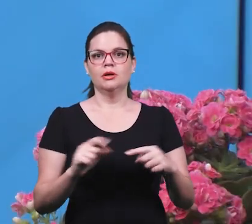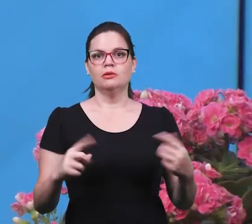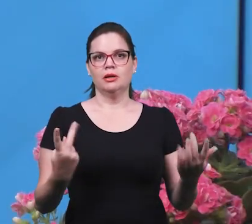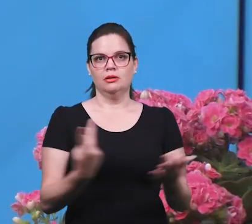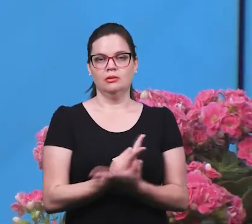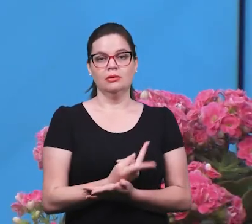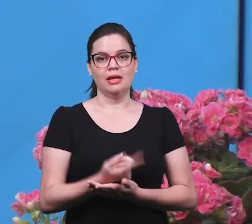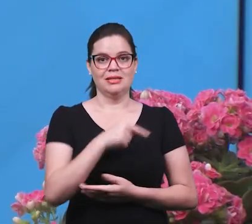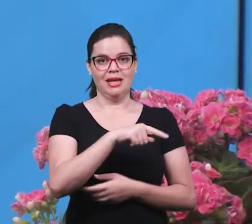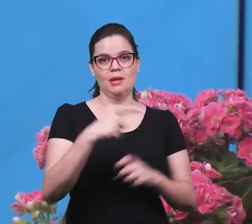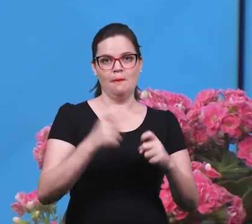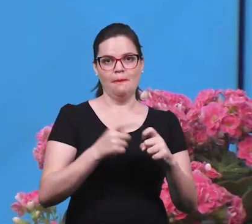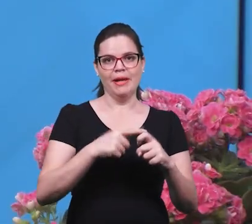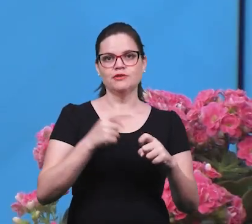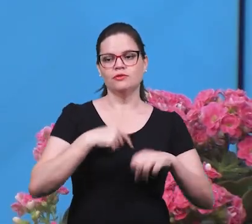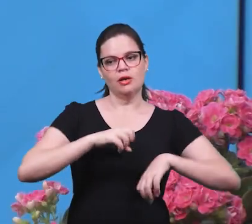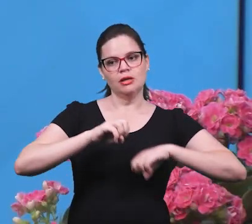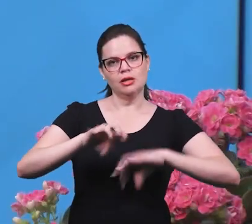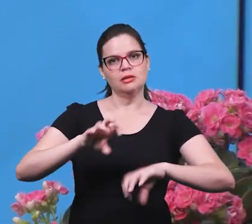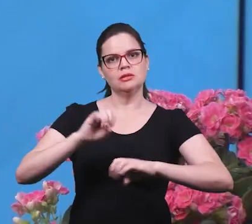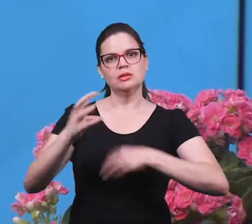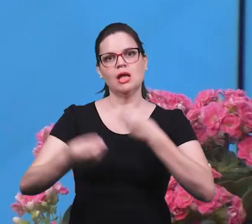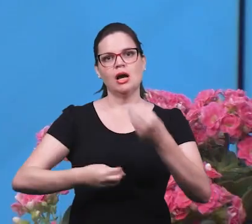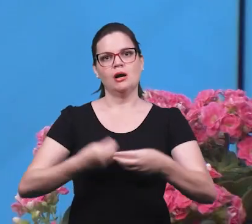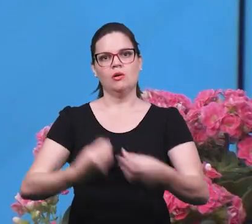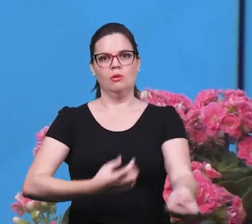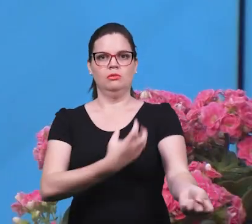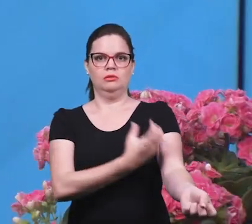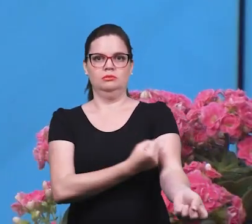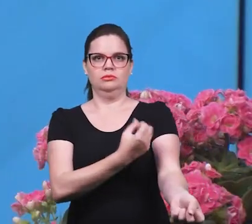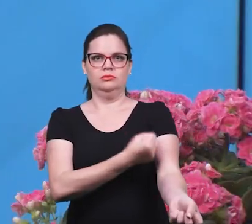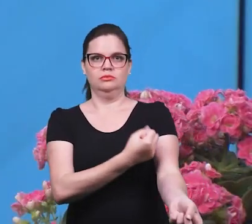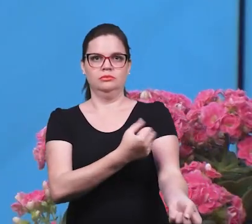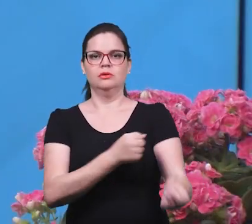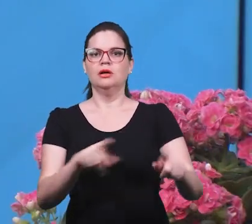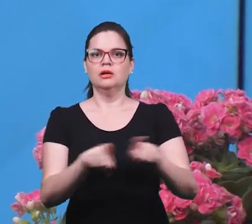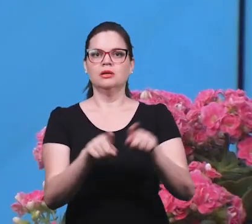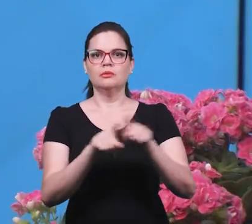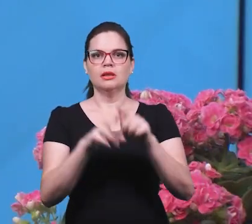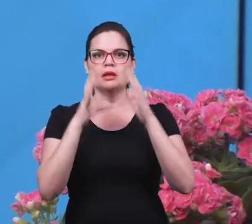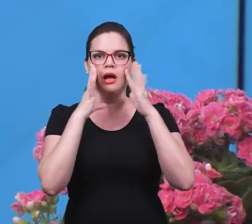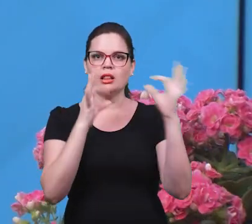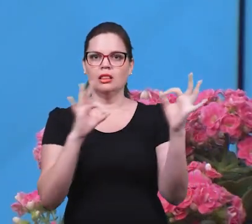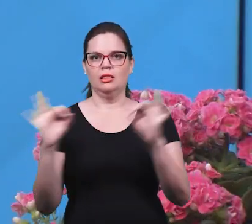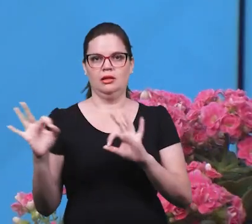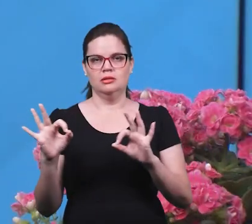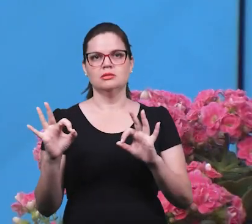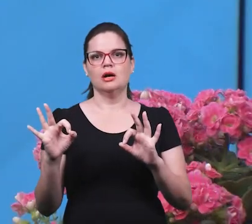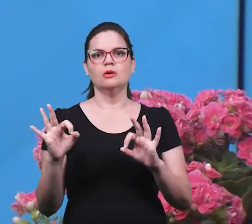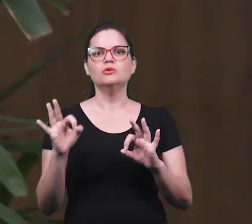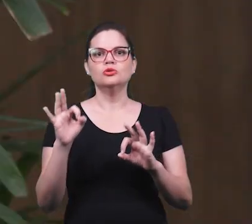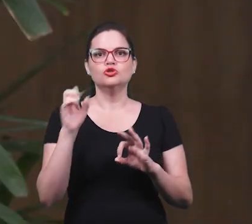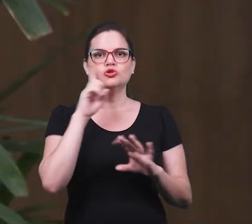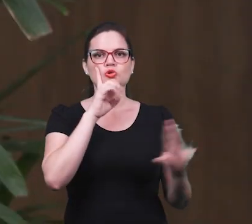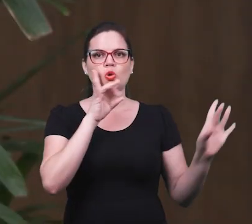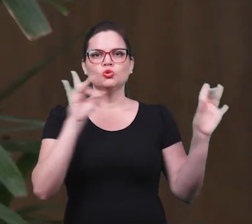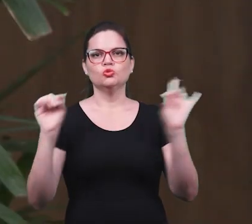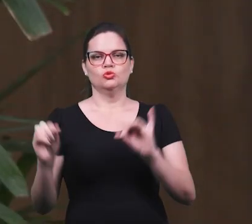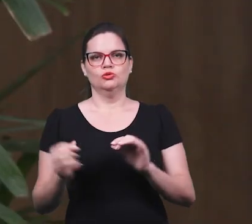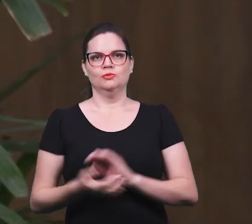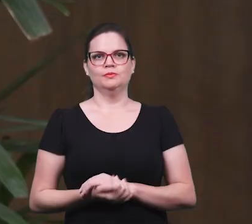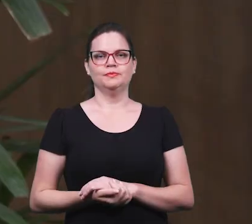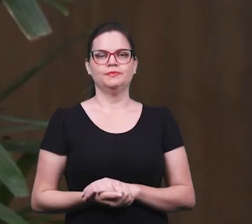o paciente a medir a sua pressão e ensinar as possíveis variações sim. da pressão durante o dia. Então,